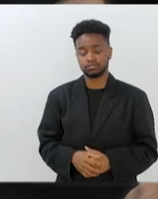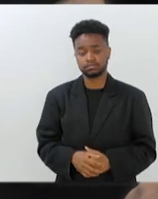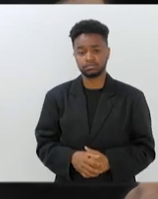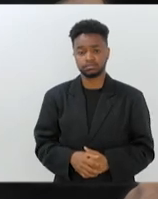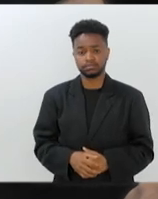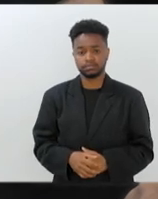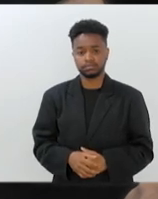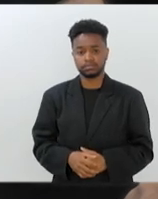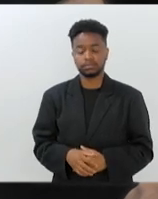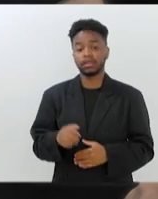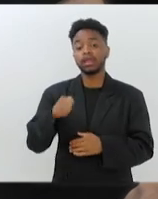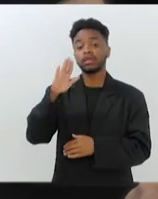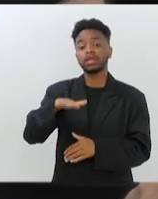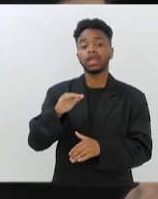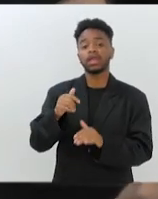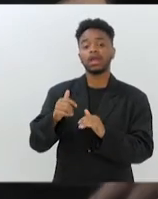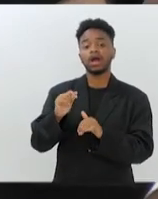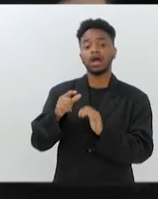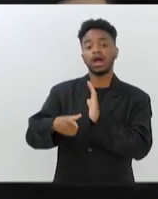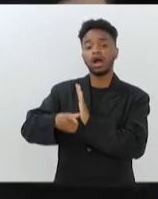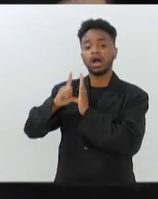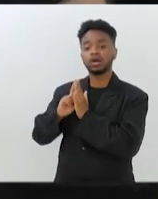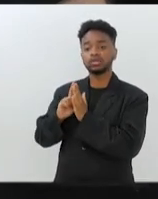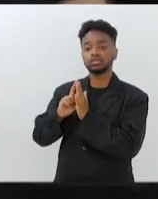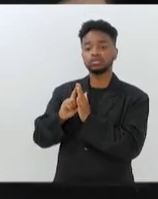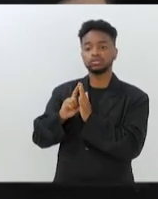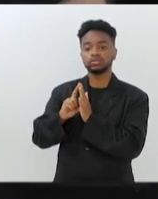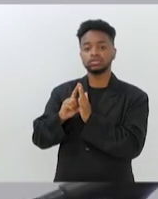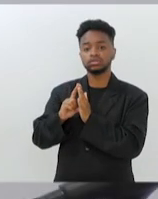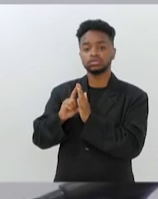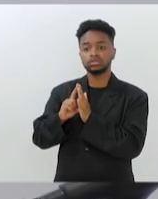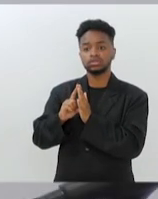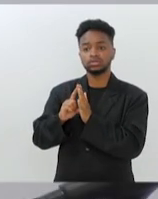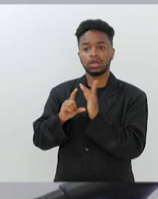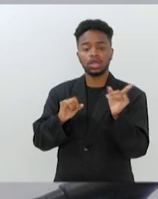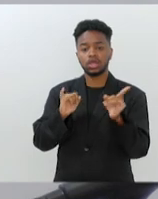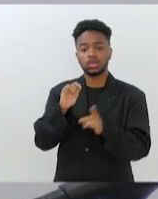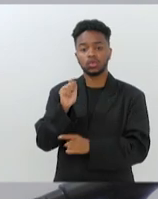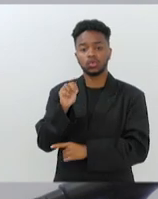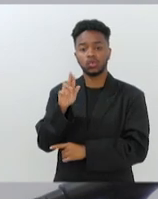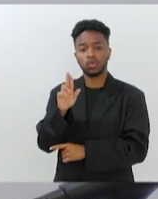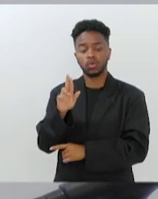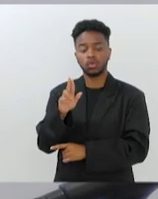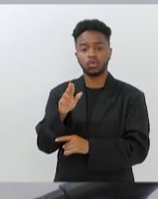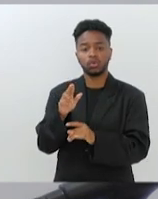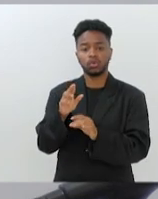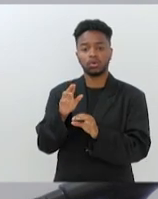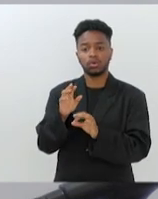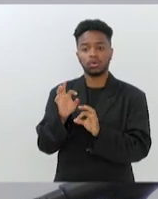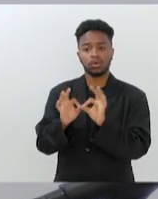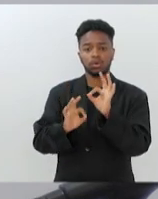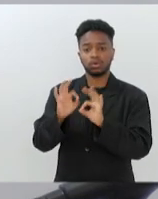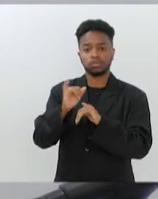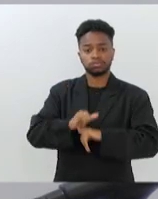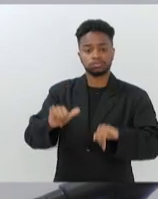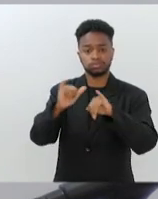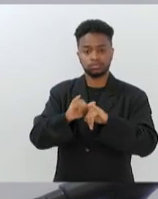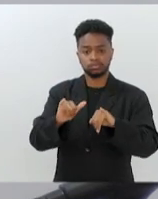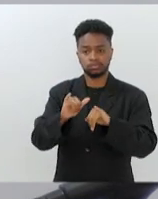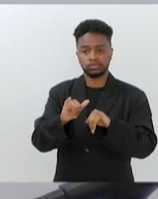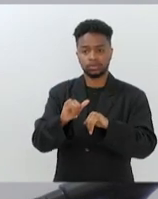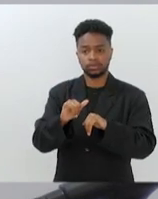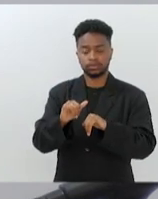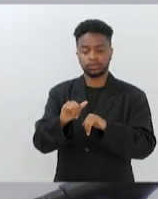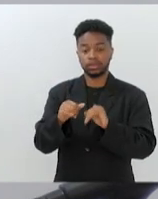quem foi o substituto Quem foi o fo o anterior ao Senor Igor no comando da da publicidade no rio antecessor ao